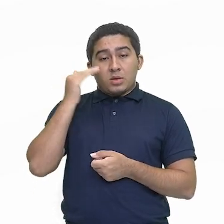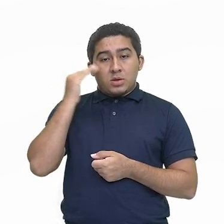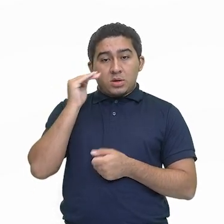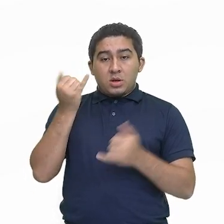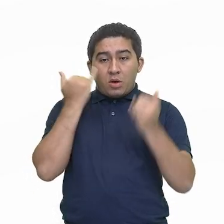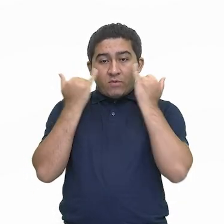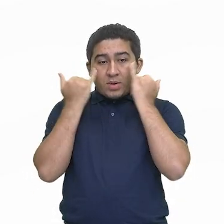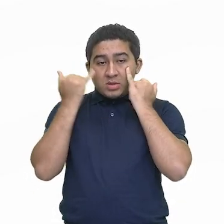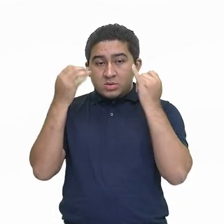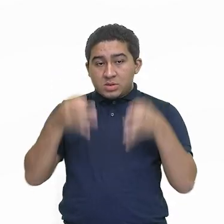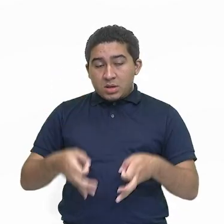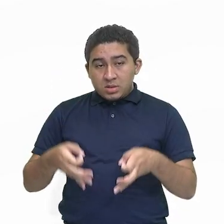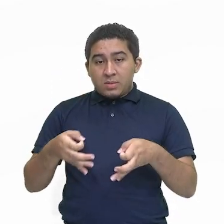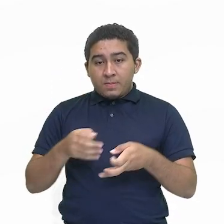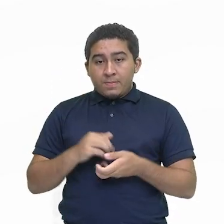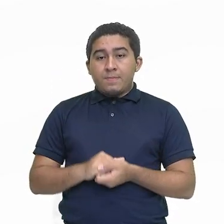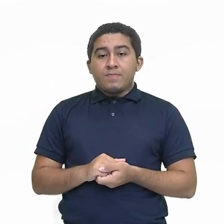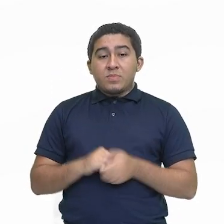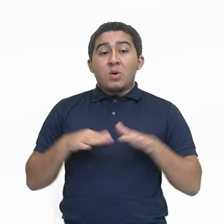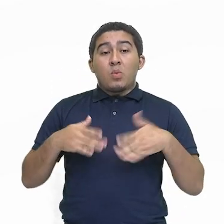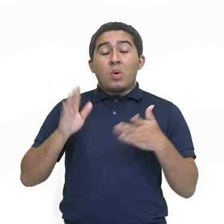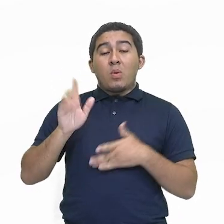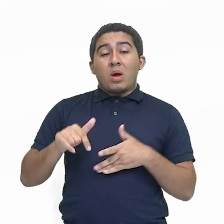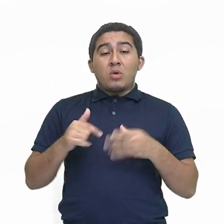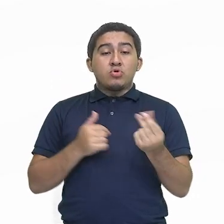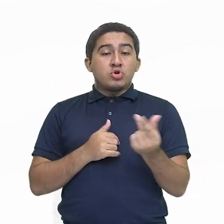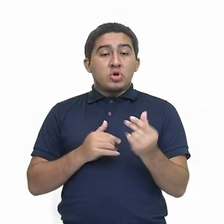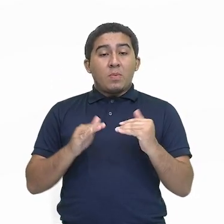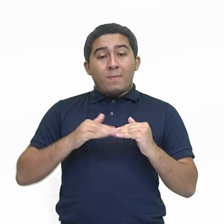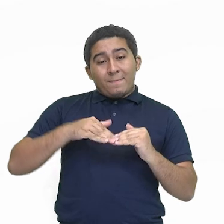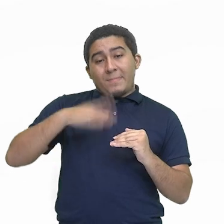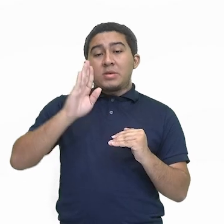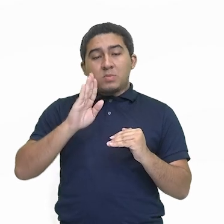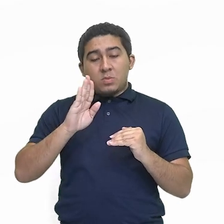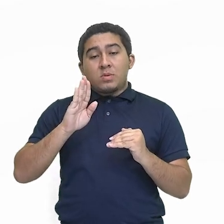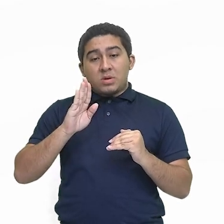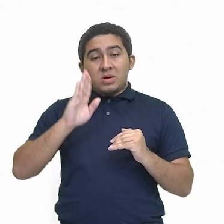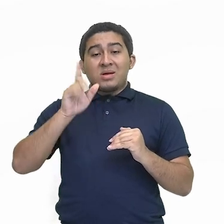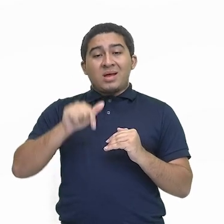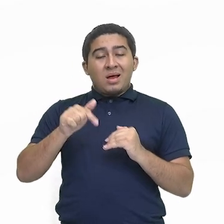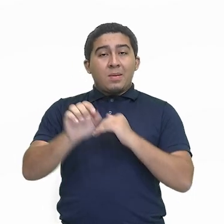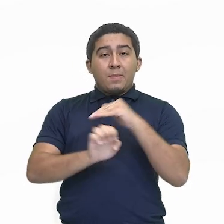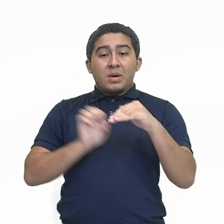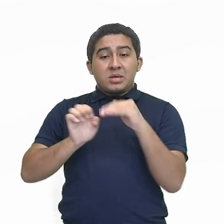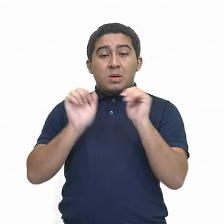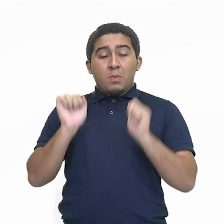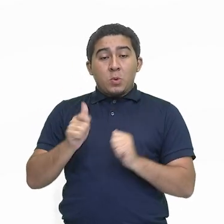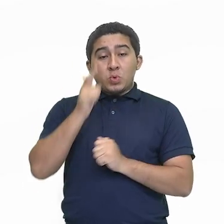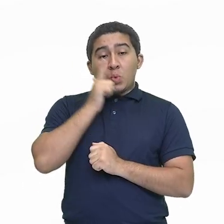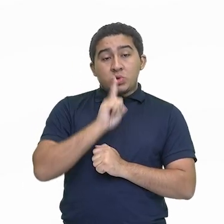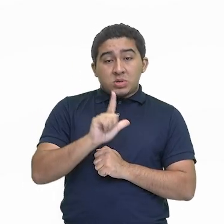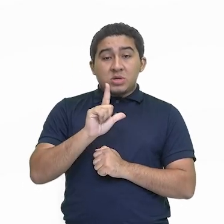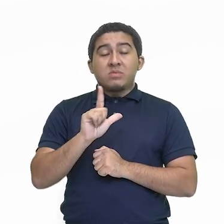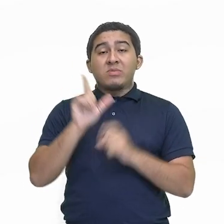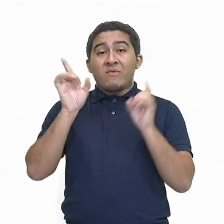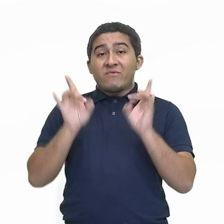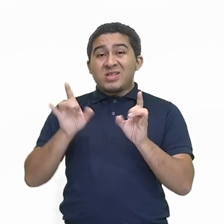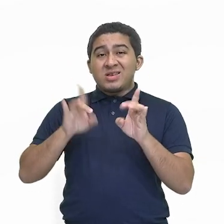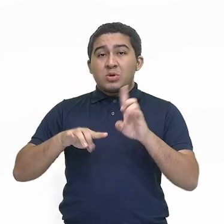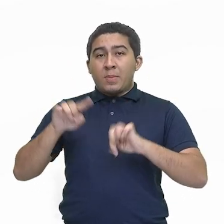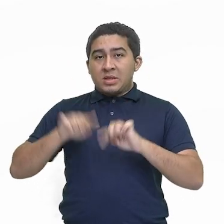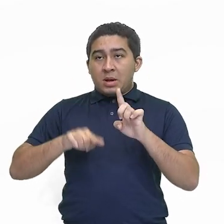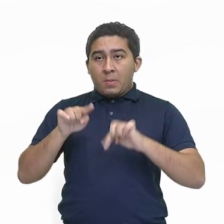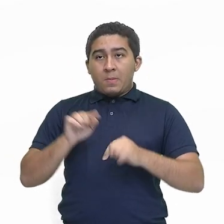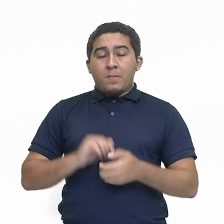essas informações, qual o lucro máximo que a fábrica pode obter na venda